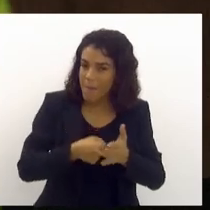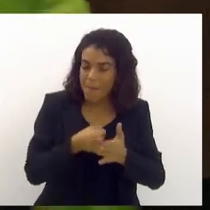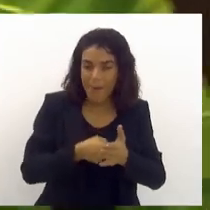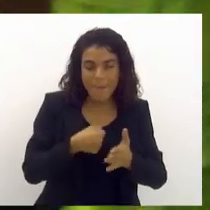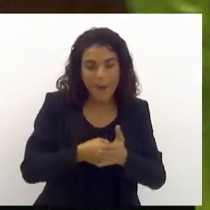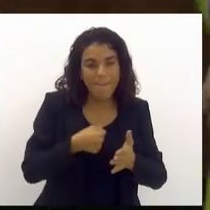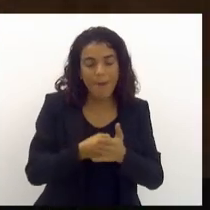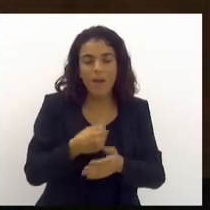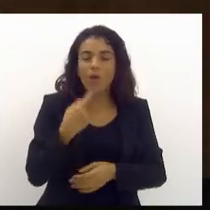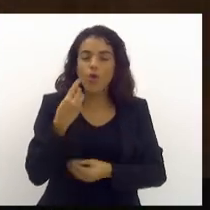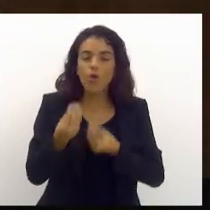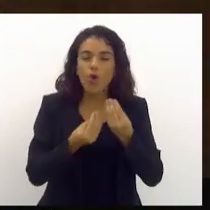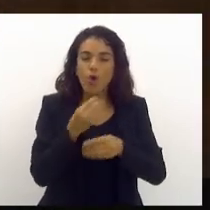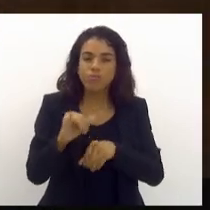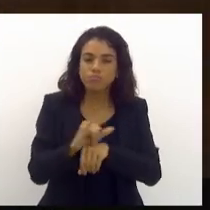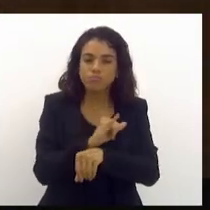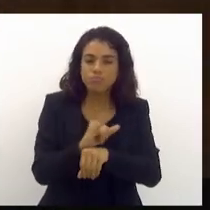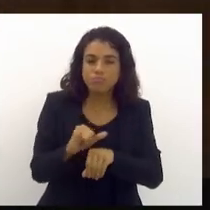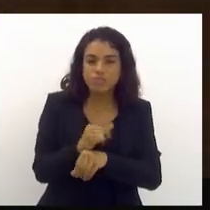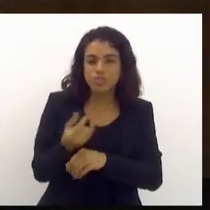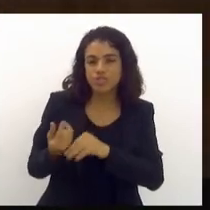alguns fundos